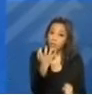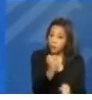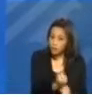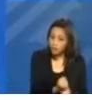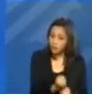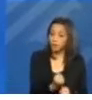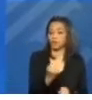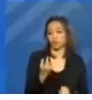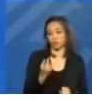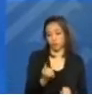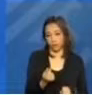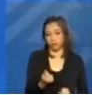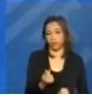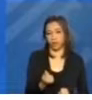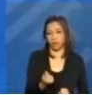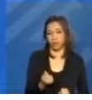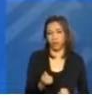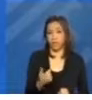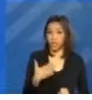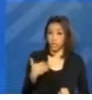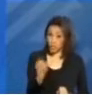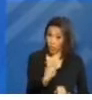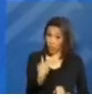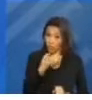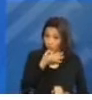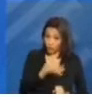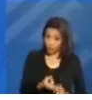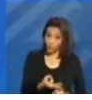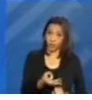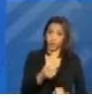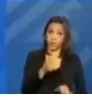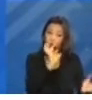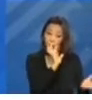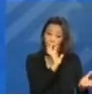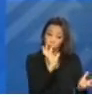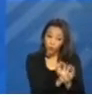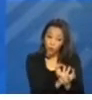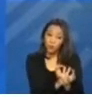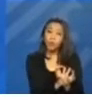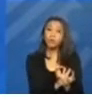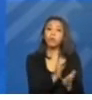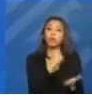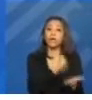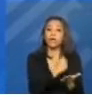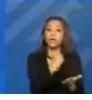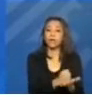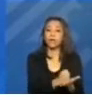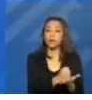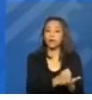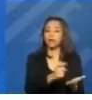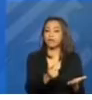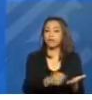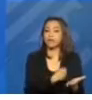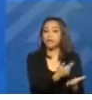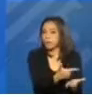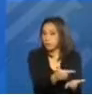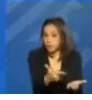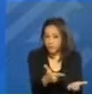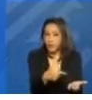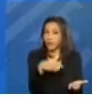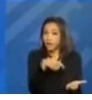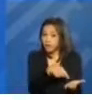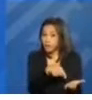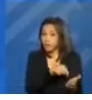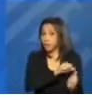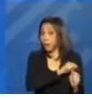opinião, o público dos informais terá uma demanda muito menor pelo dinheiro em